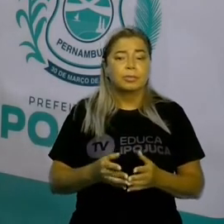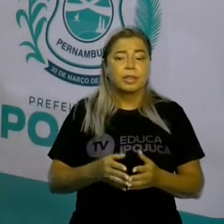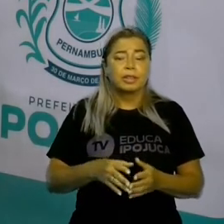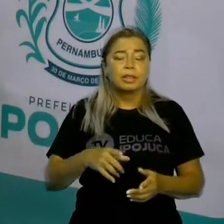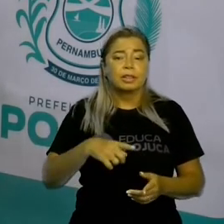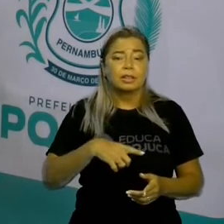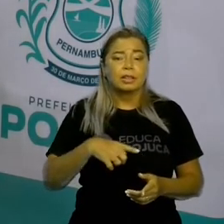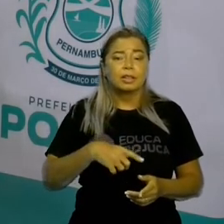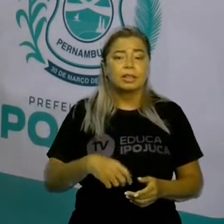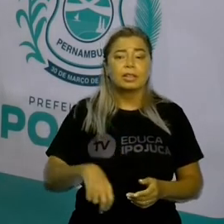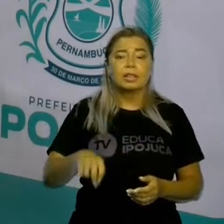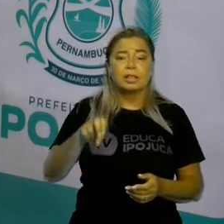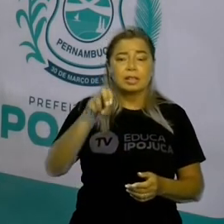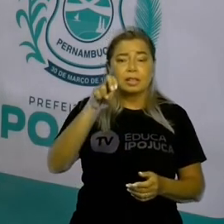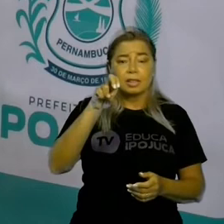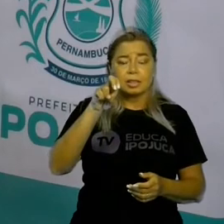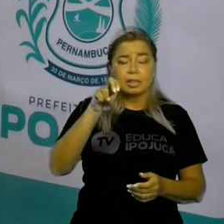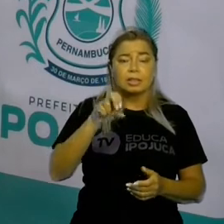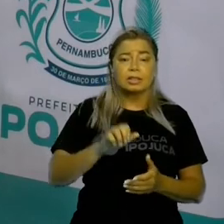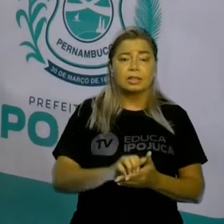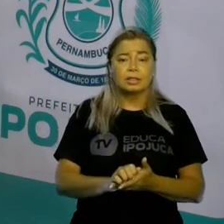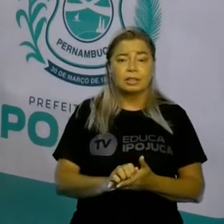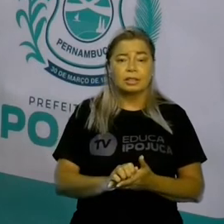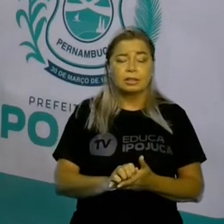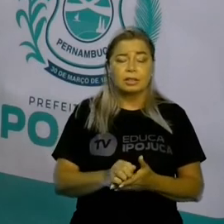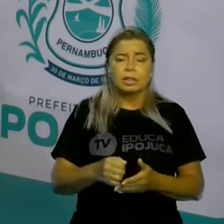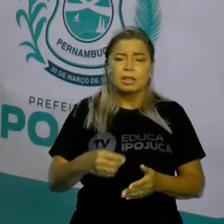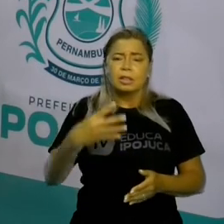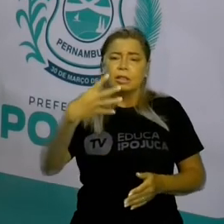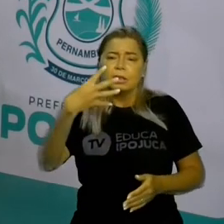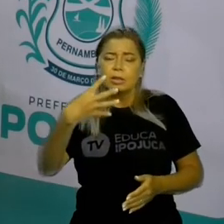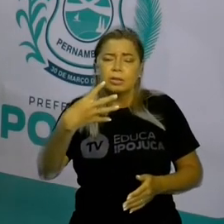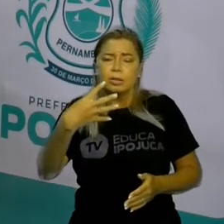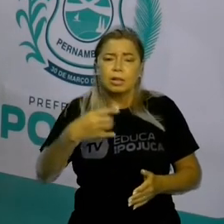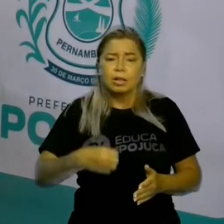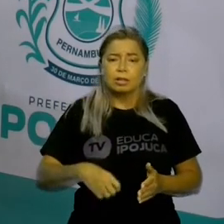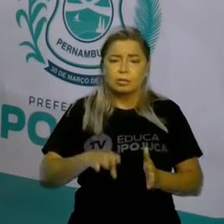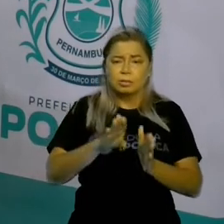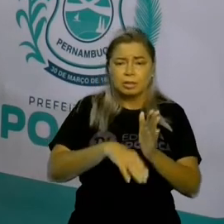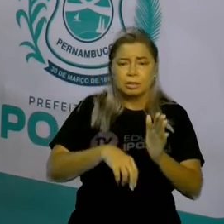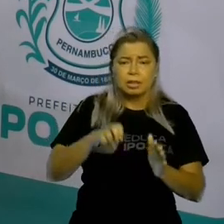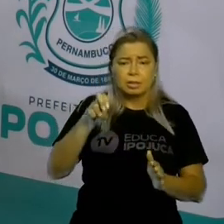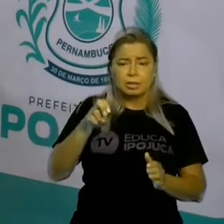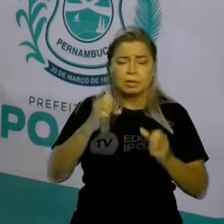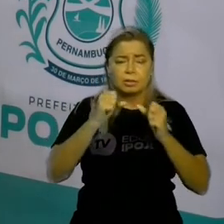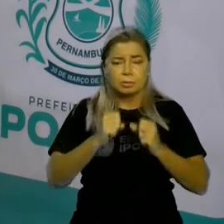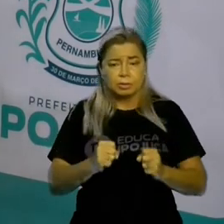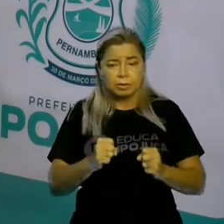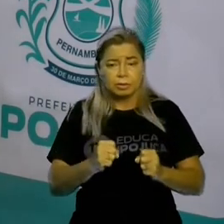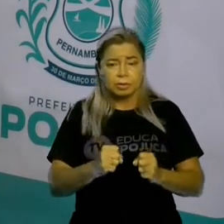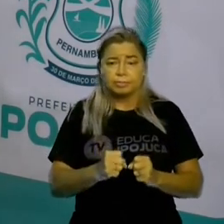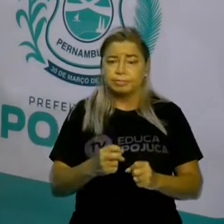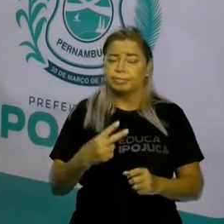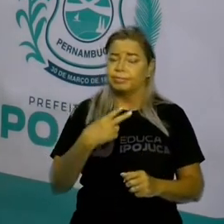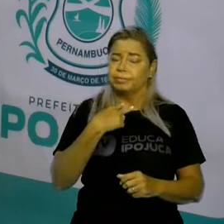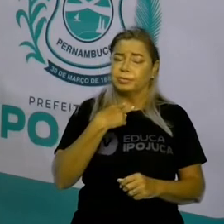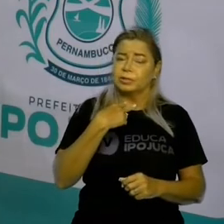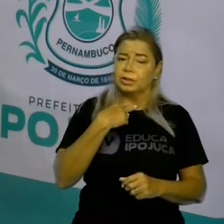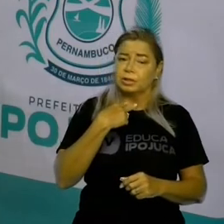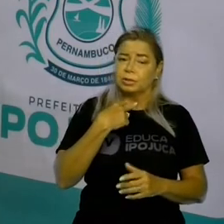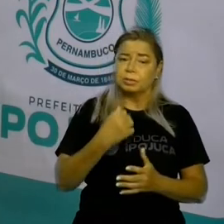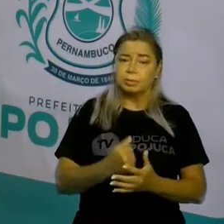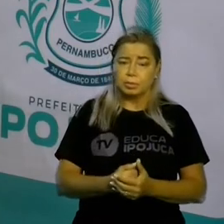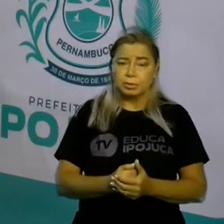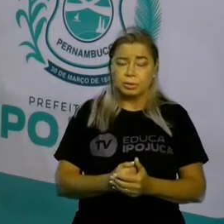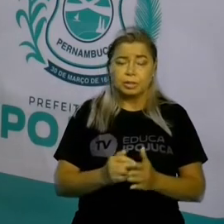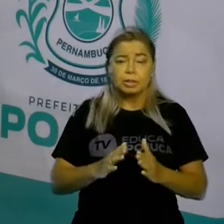5 para tirar, eu tenho 4 para tirar 5. Isso não é possível. O que é que a gente faz nessas situações? É